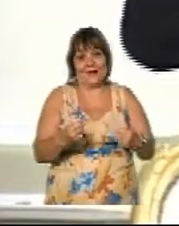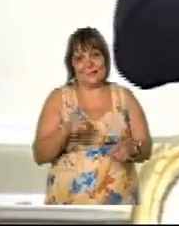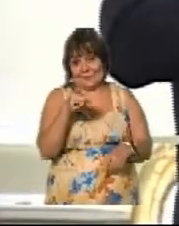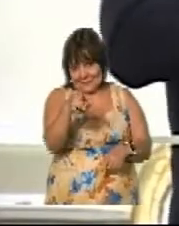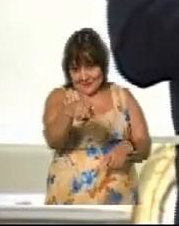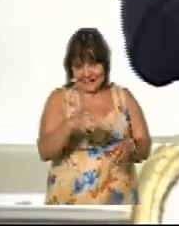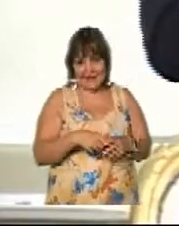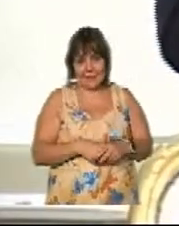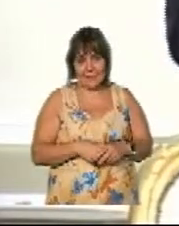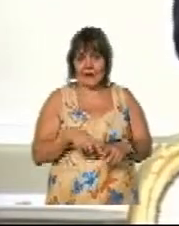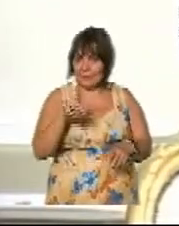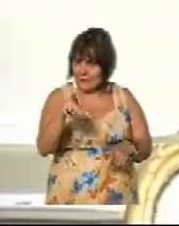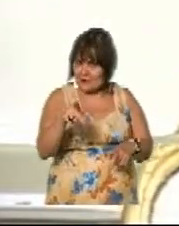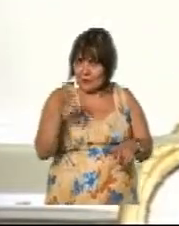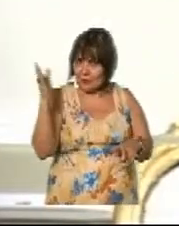deusinho.